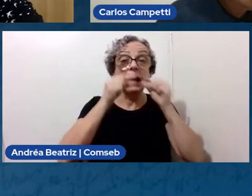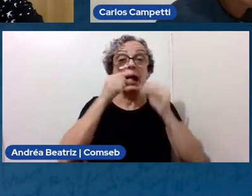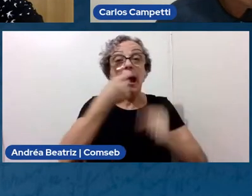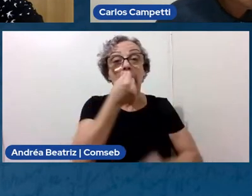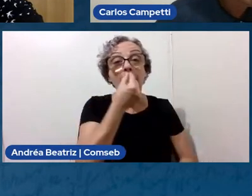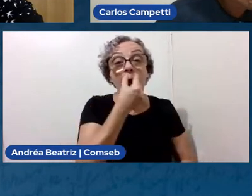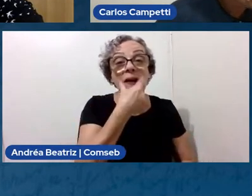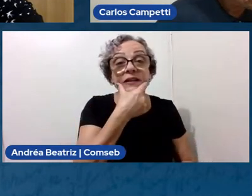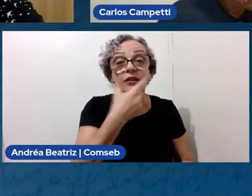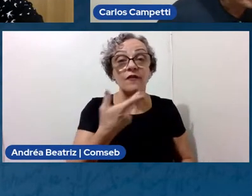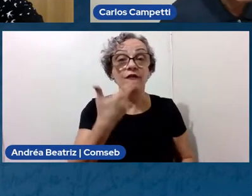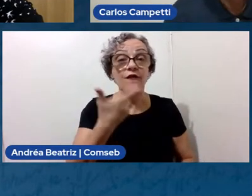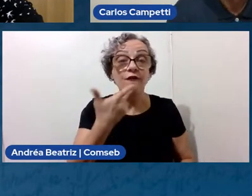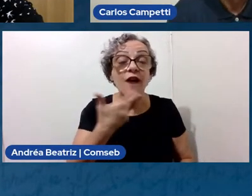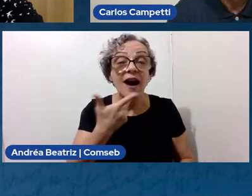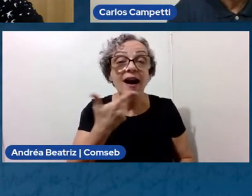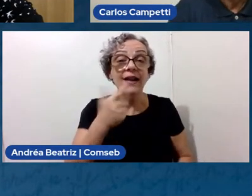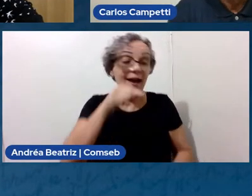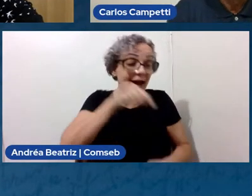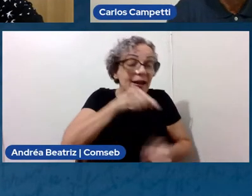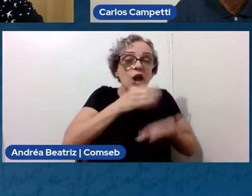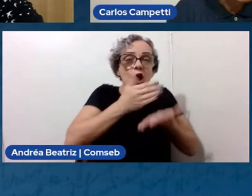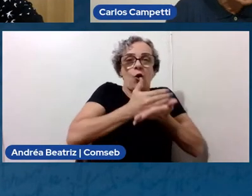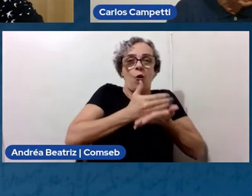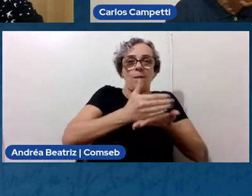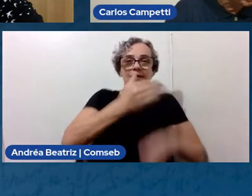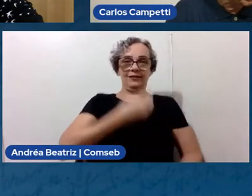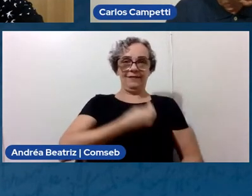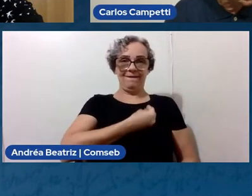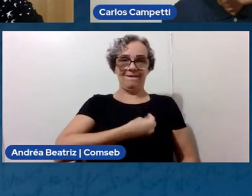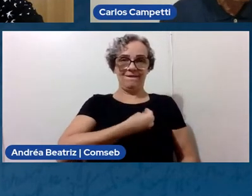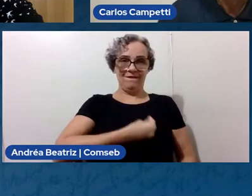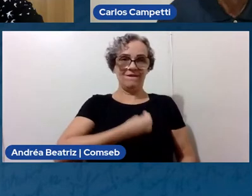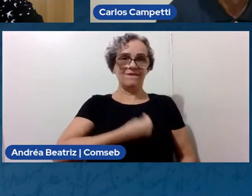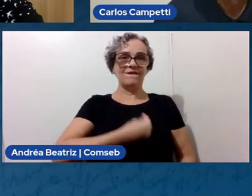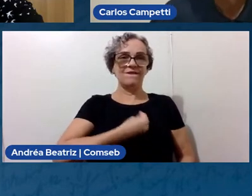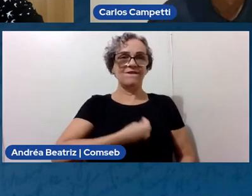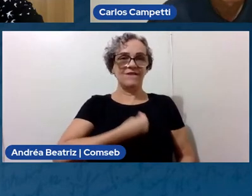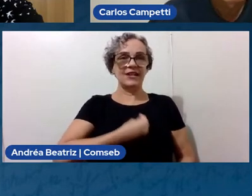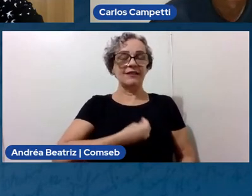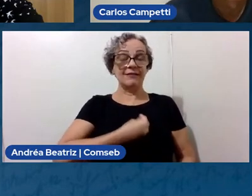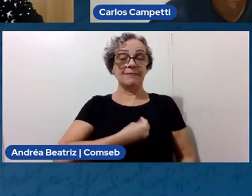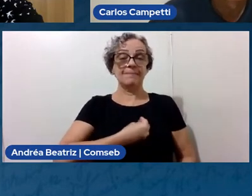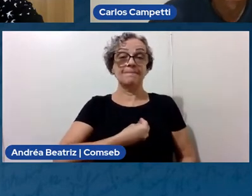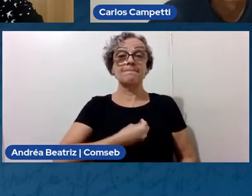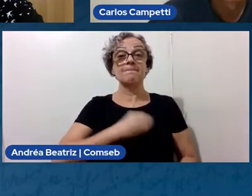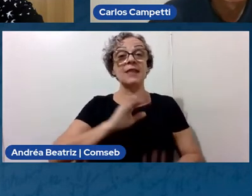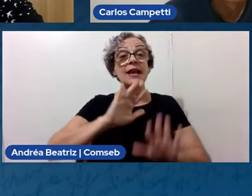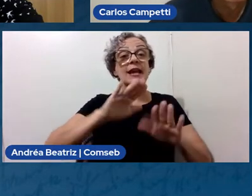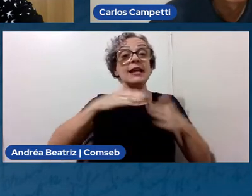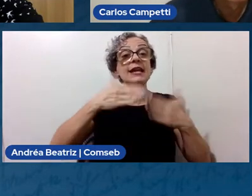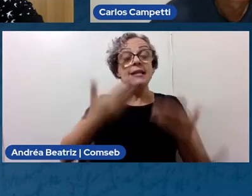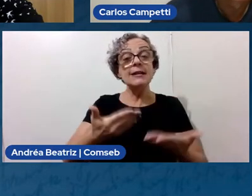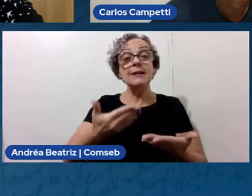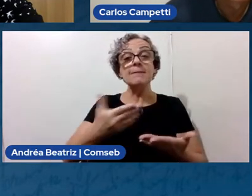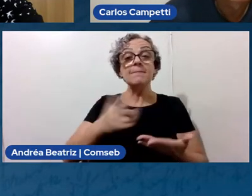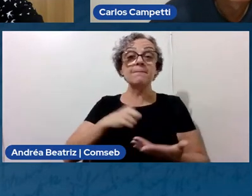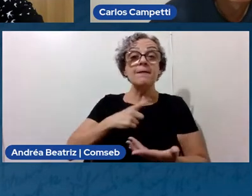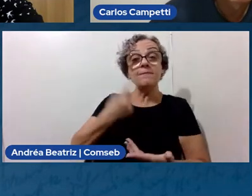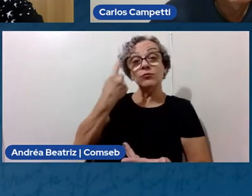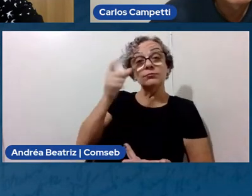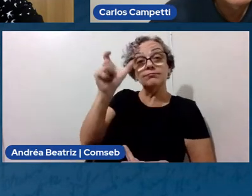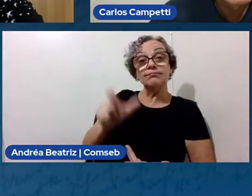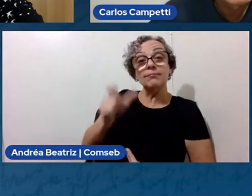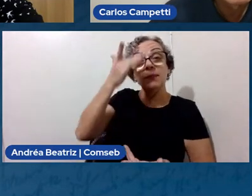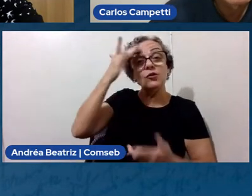Onde está o princípio da vida. E Claude Bernard foi o primeiro a reconhecer que